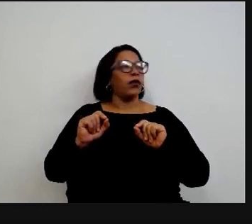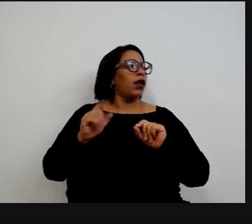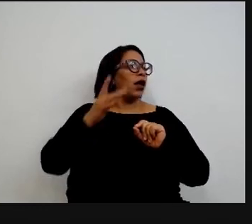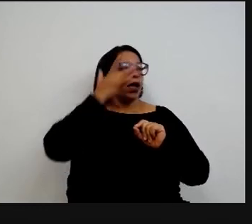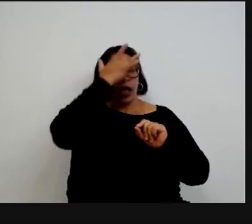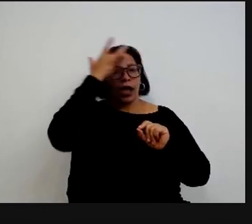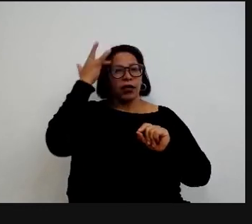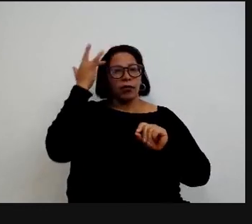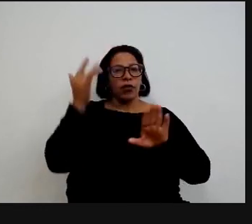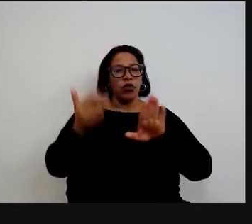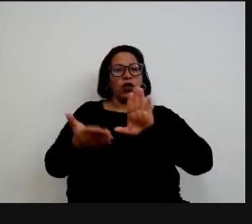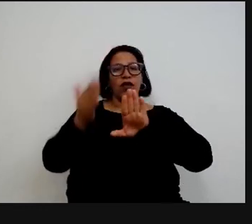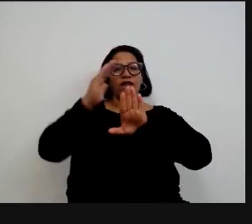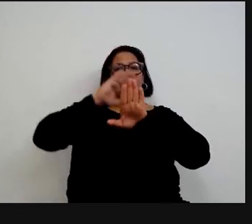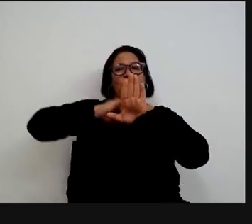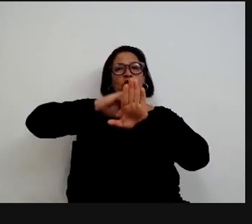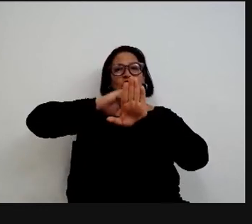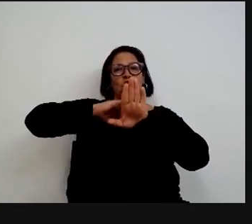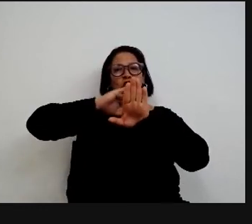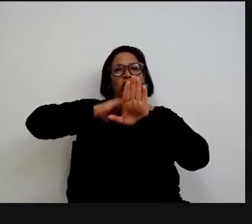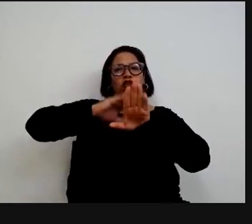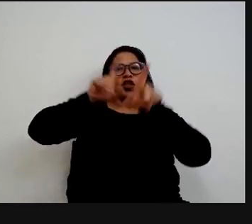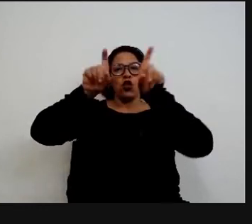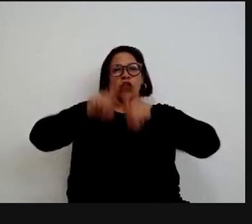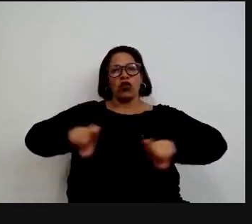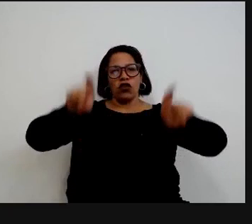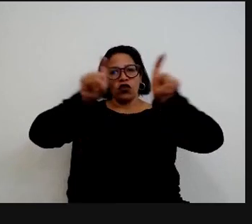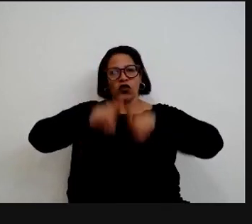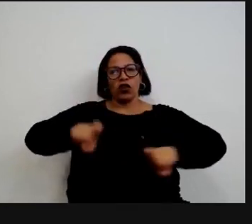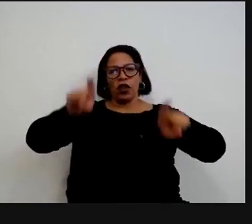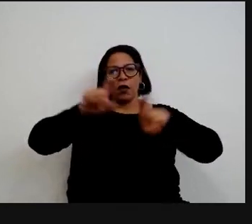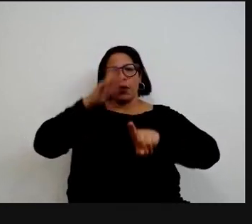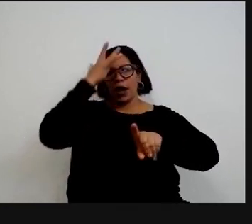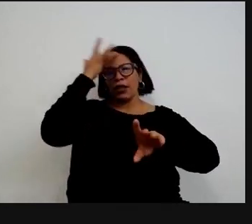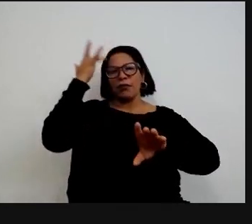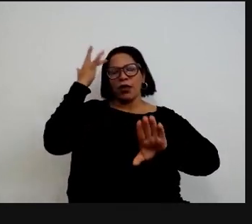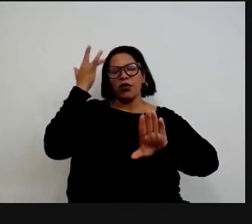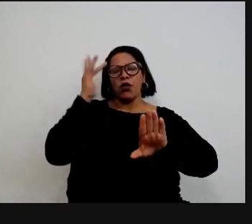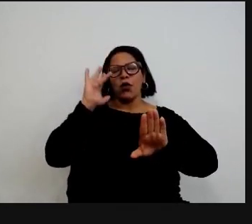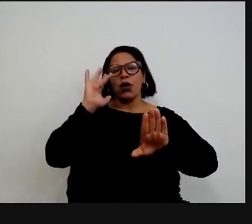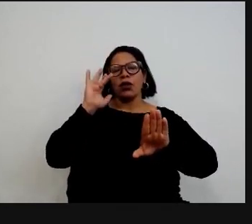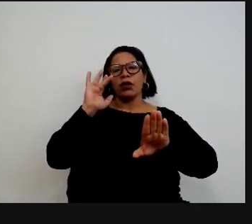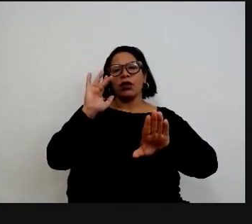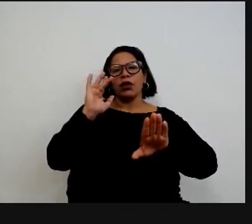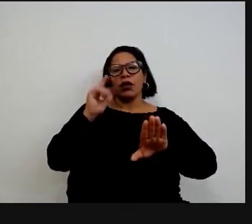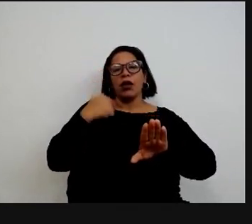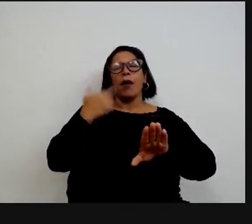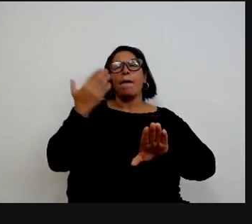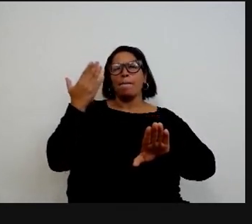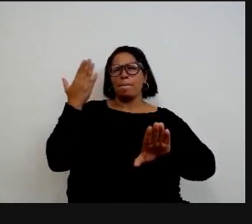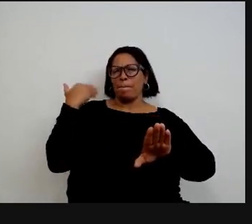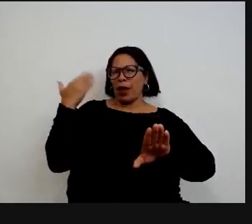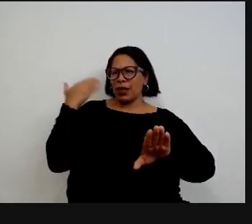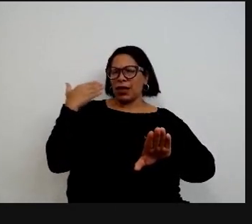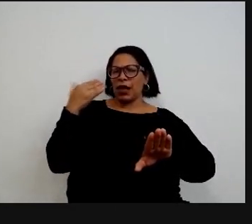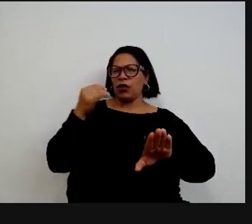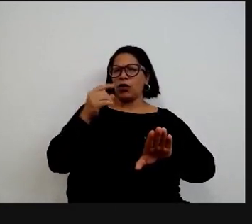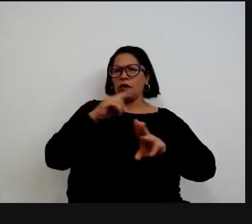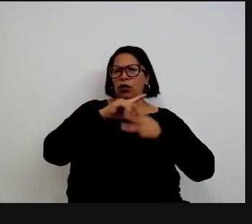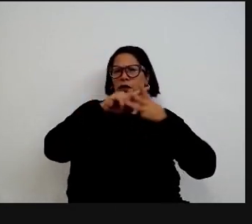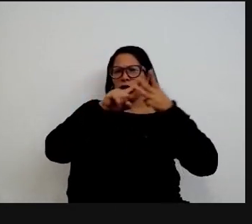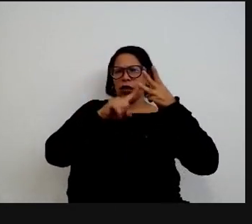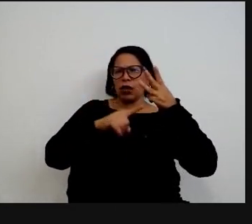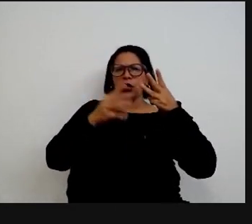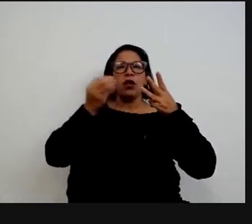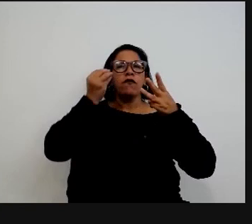daquelas pessoas que ficam para trás nesse processo de transformação digital, que ficam para segundo plano. Eu vou dar 3